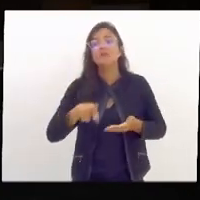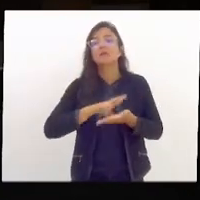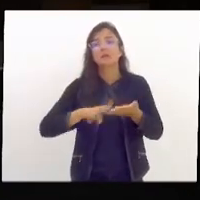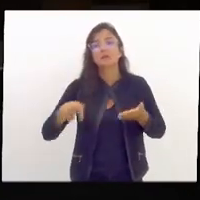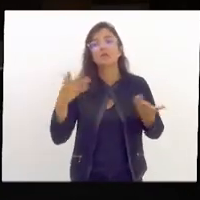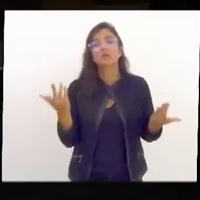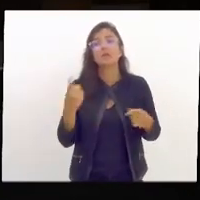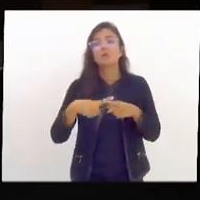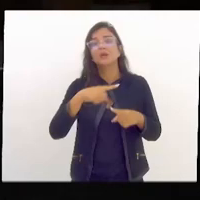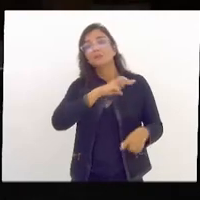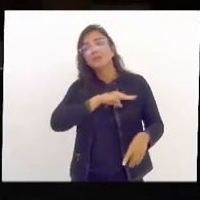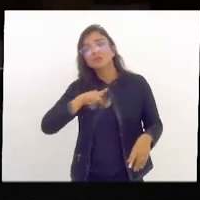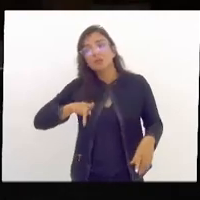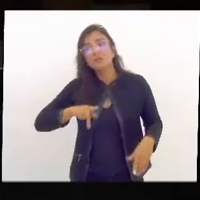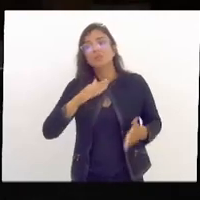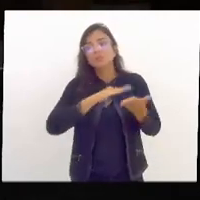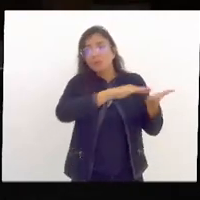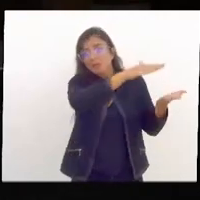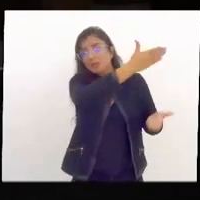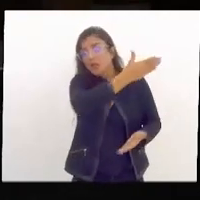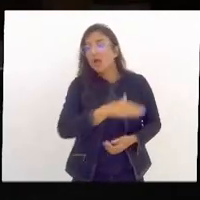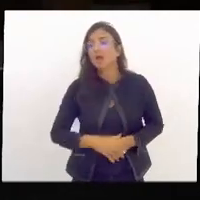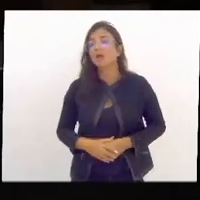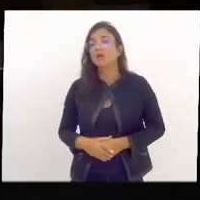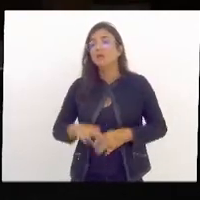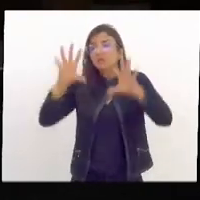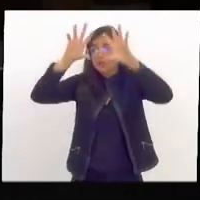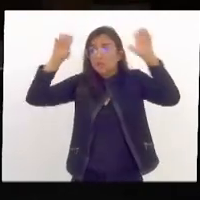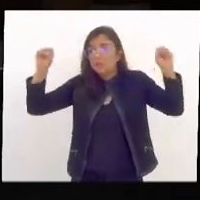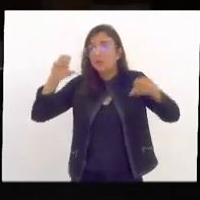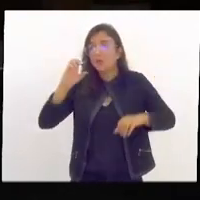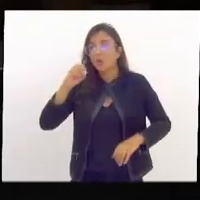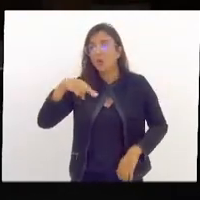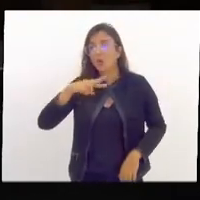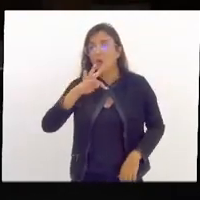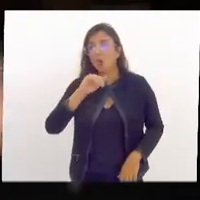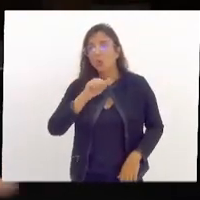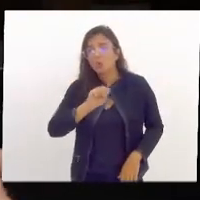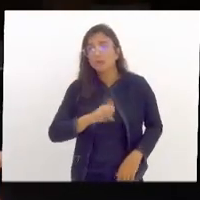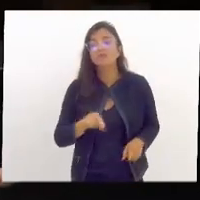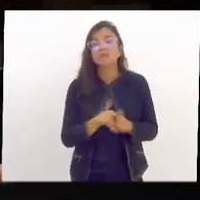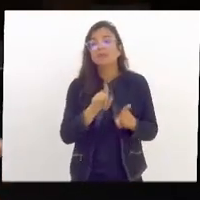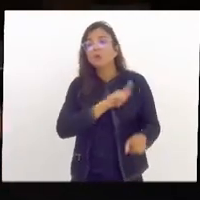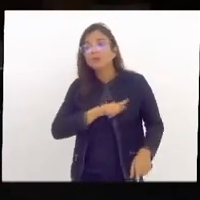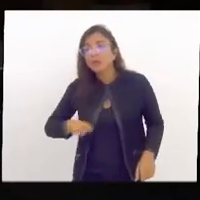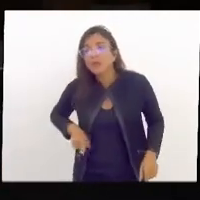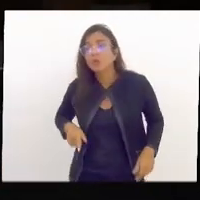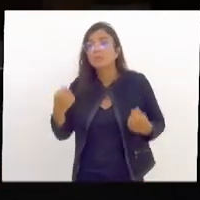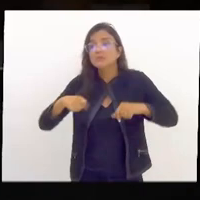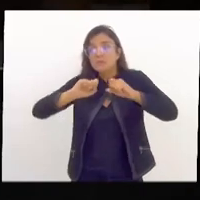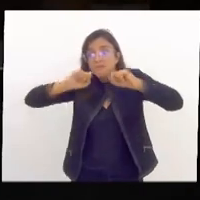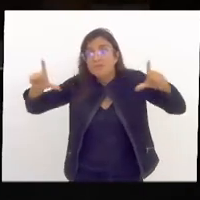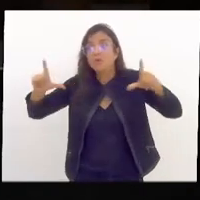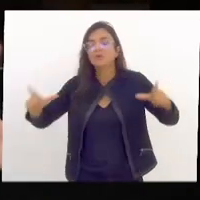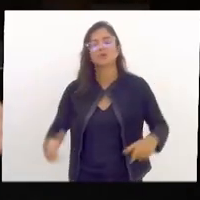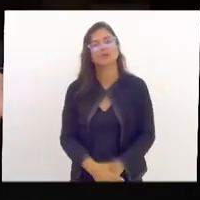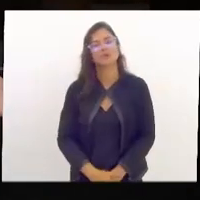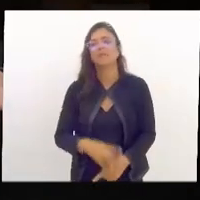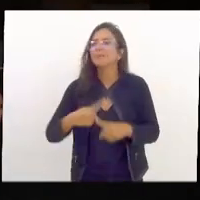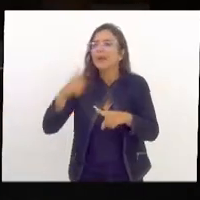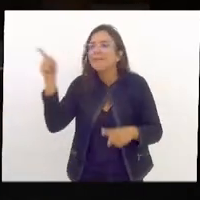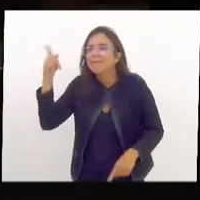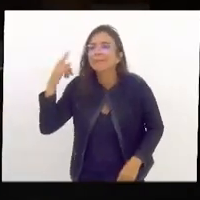relatório ao Ministério Público, ao Tribunal de Contas, ao próprio governador, para ver se ele acorda, que eu acho que ele é